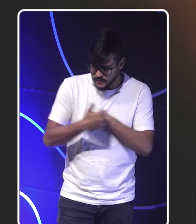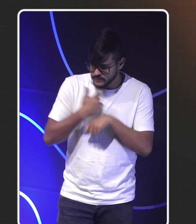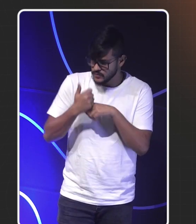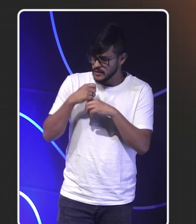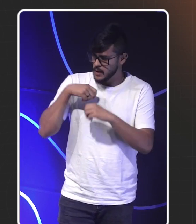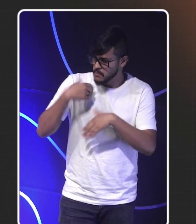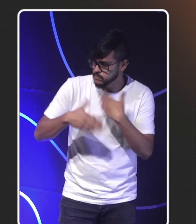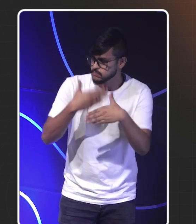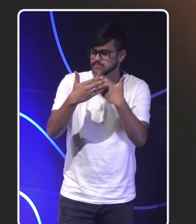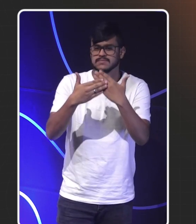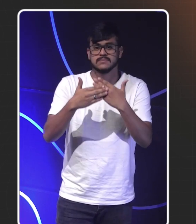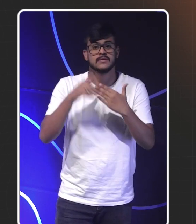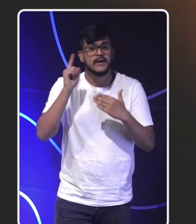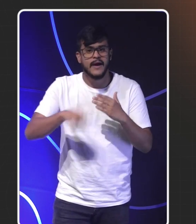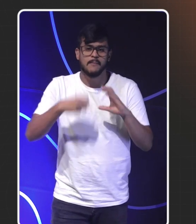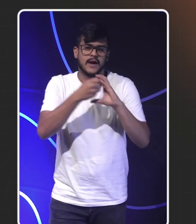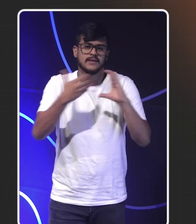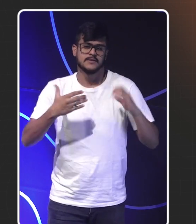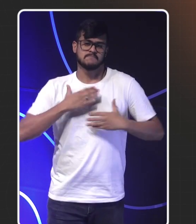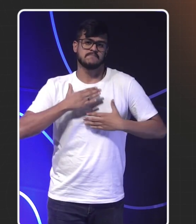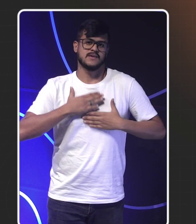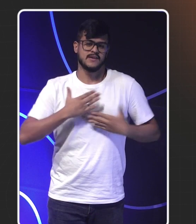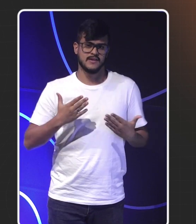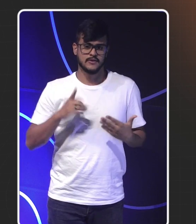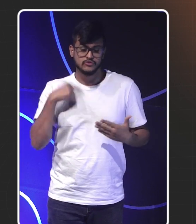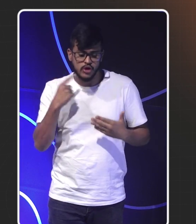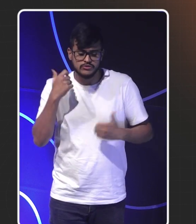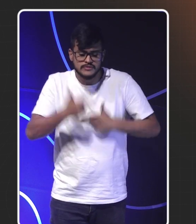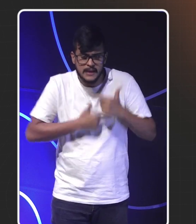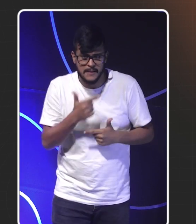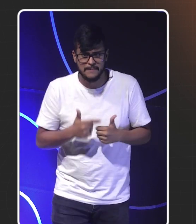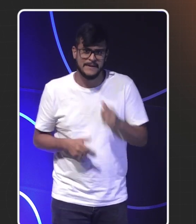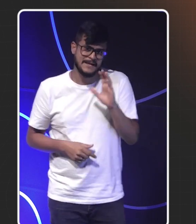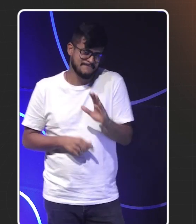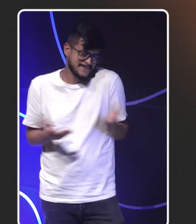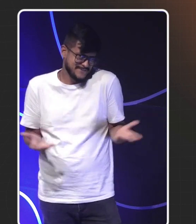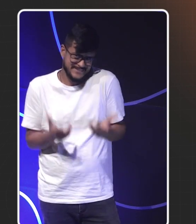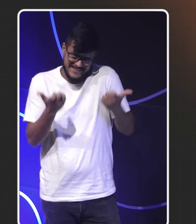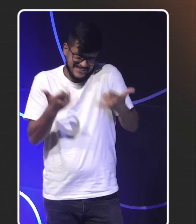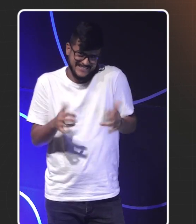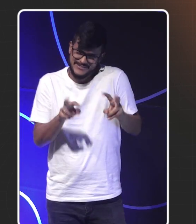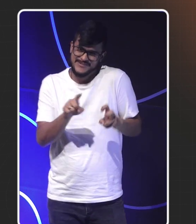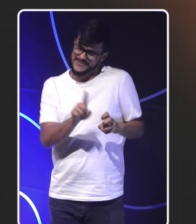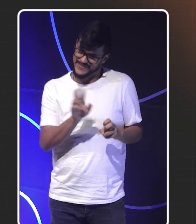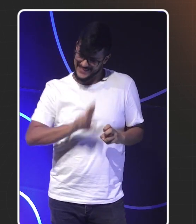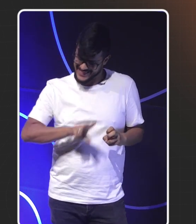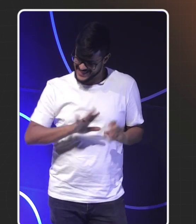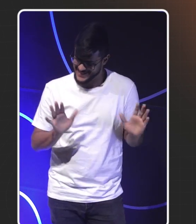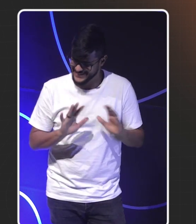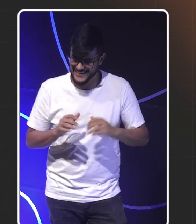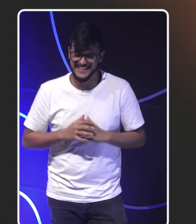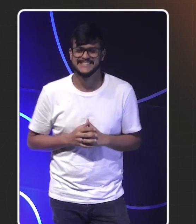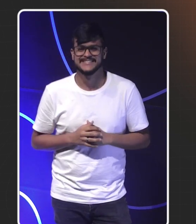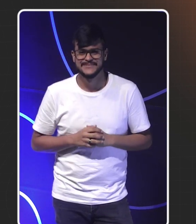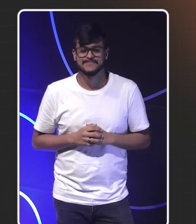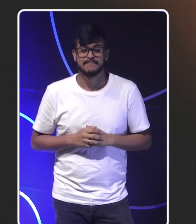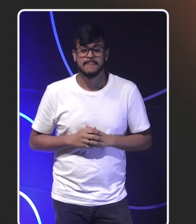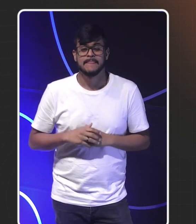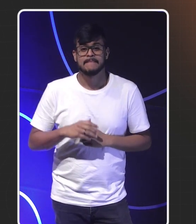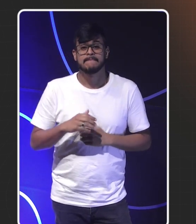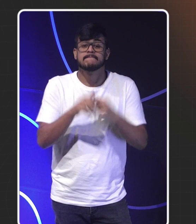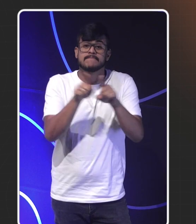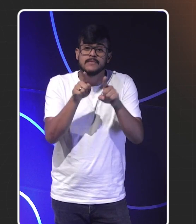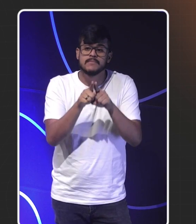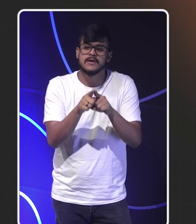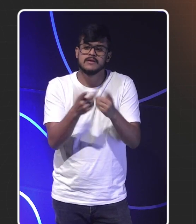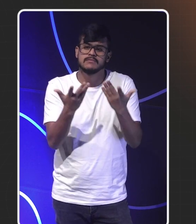tal. Essa é uma característica minha, do meu trabalho, da nossa agência. Mas não é sobre isso aqui o painel. E eu acho que eu queria também